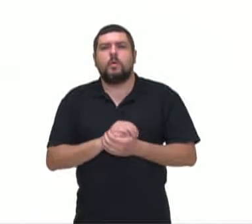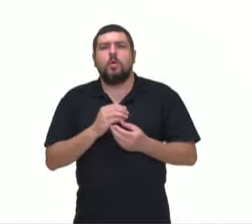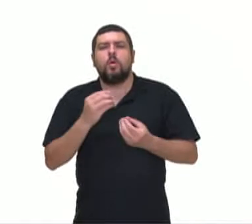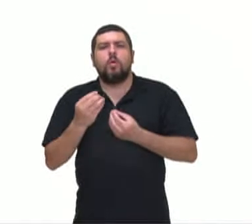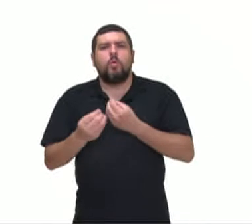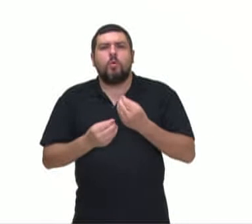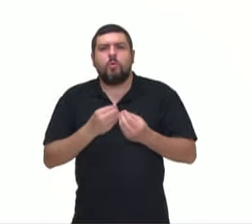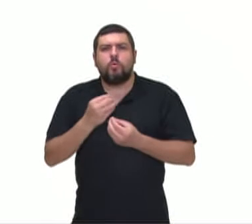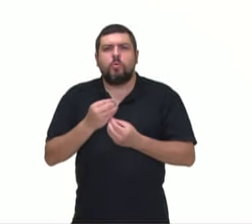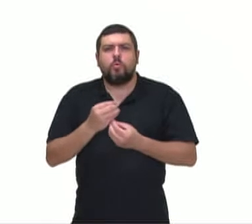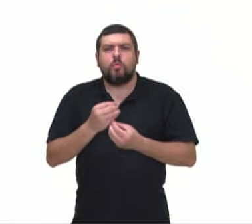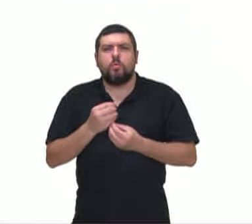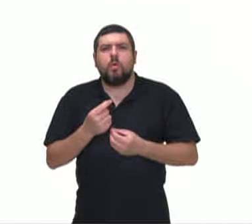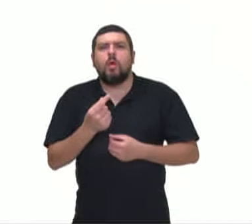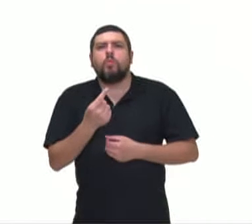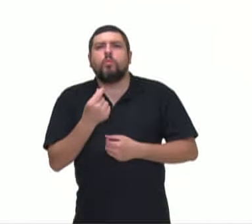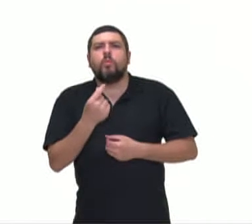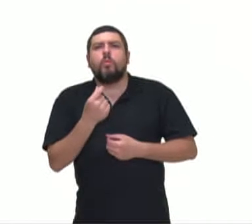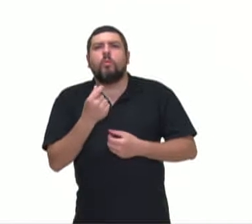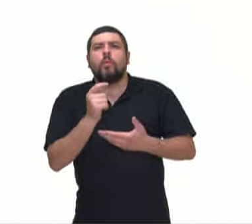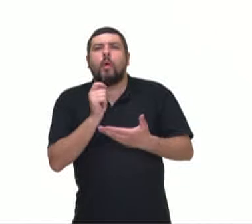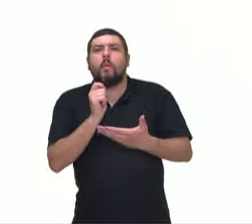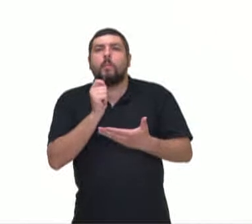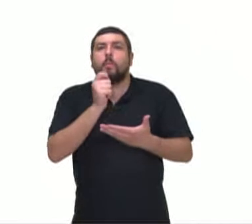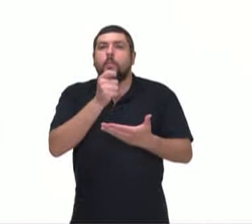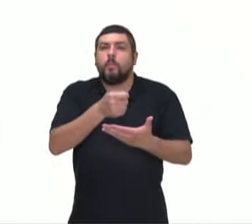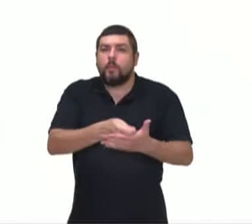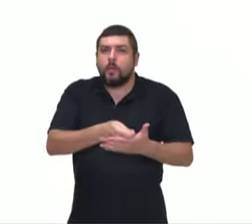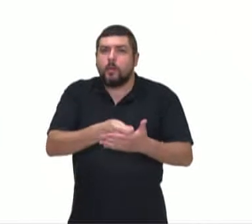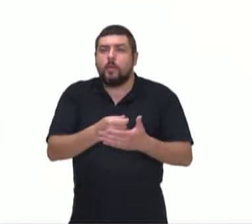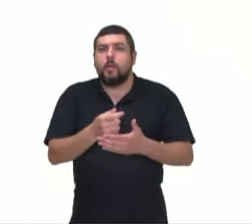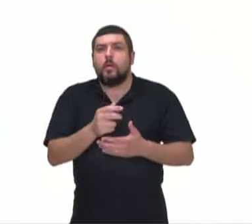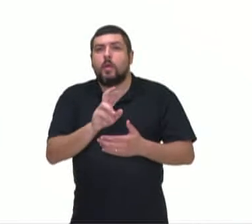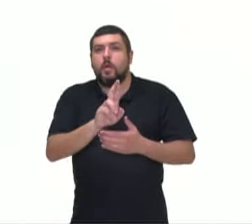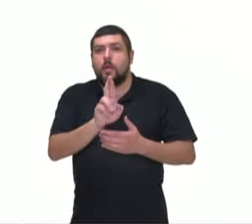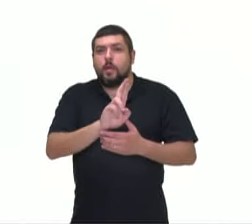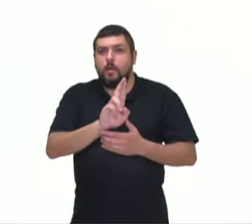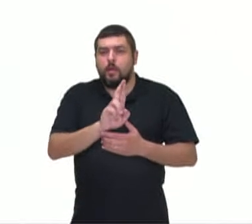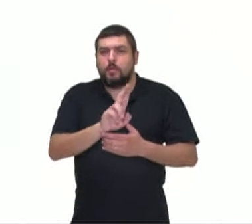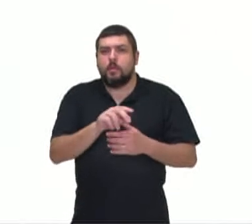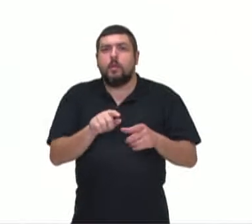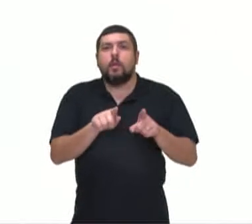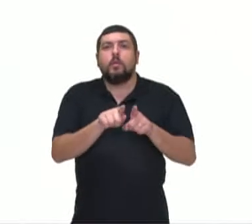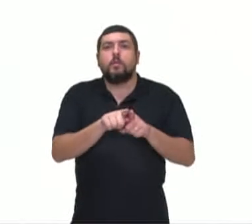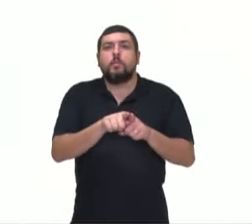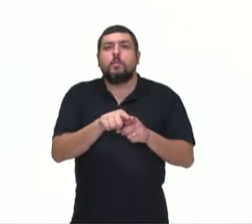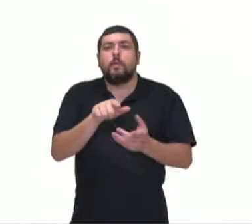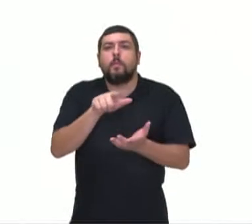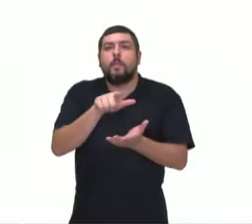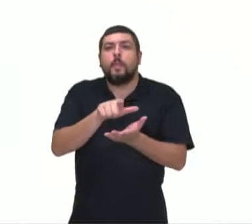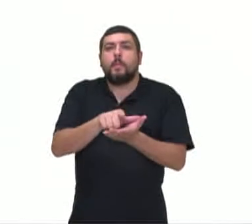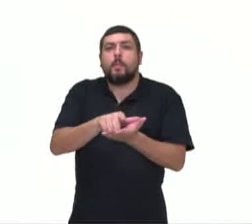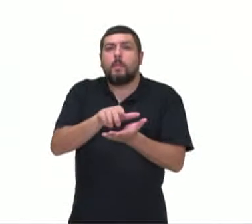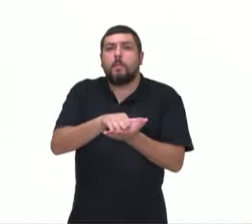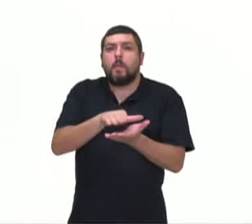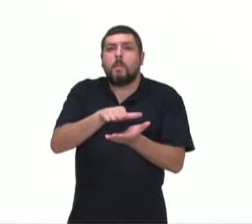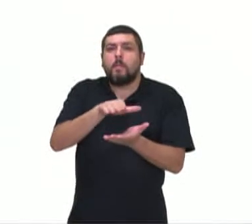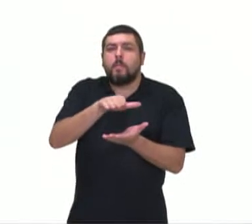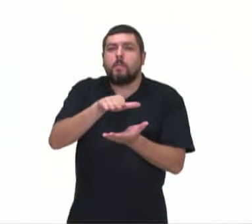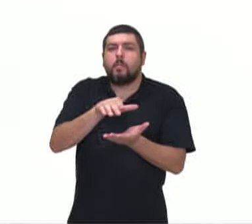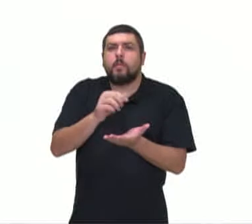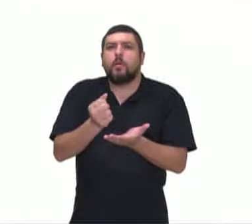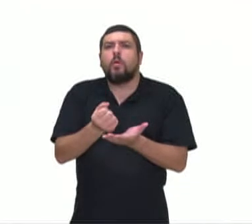Y a ser pago pela impressão em reais e o número N de folhetos de cada